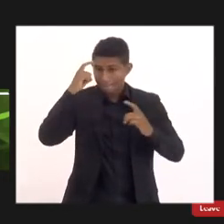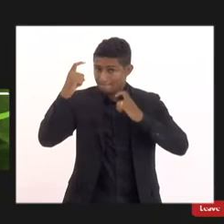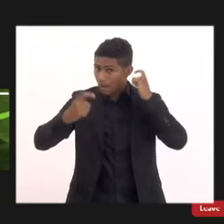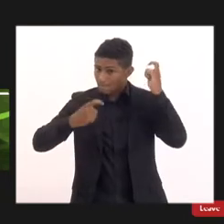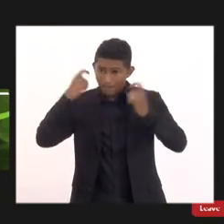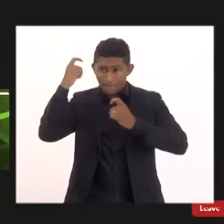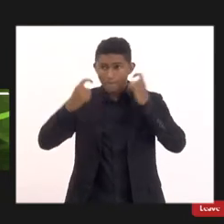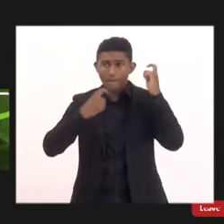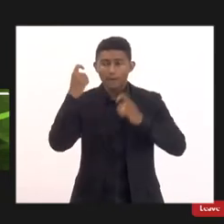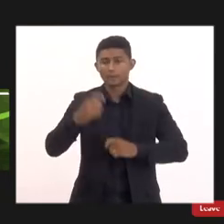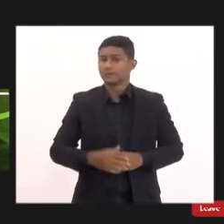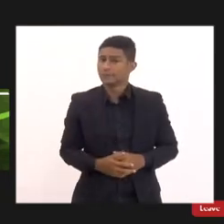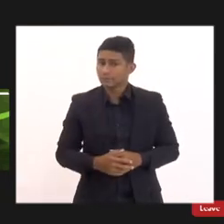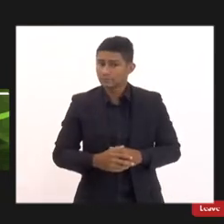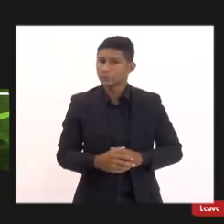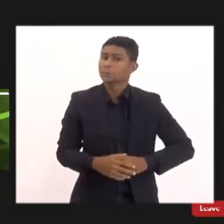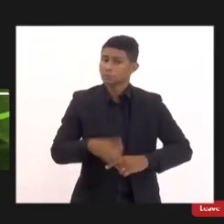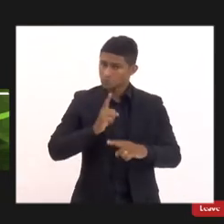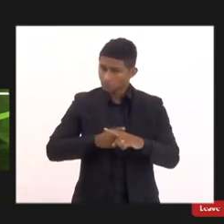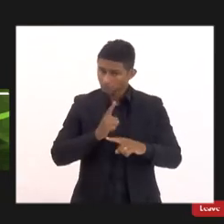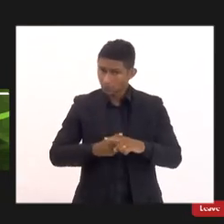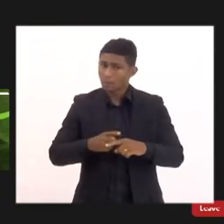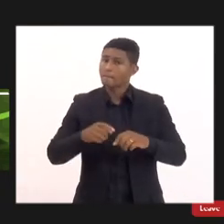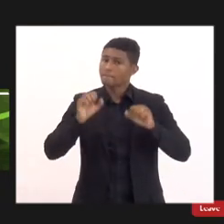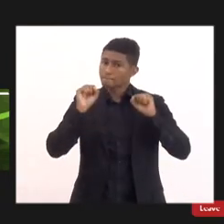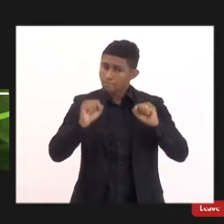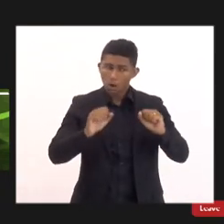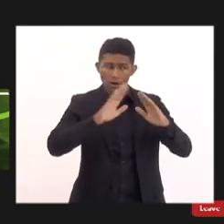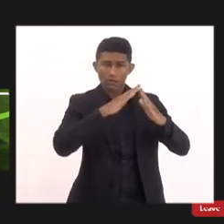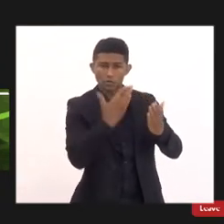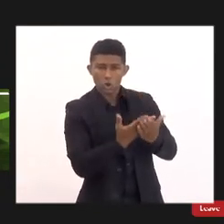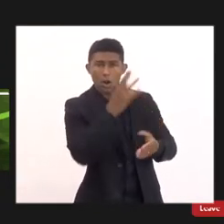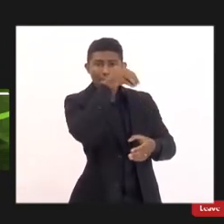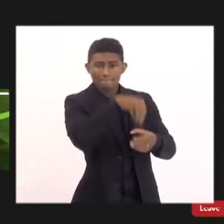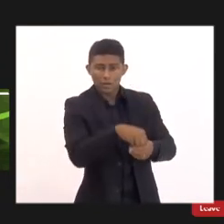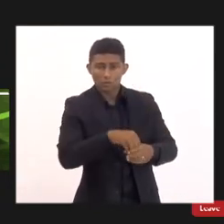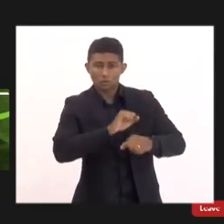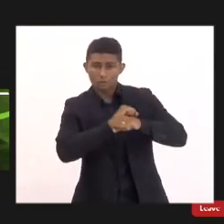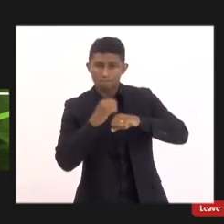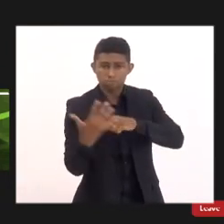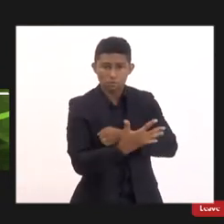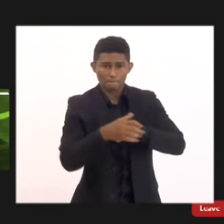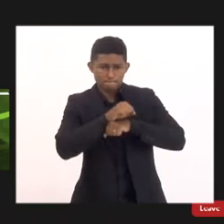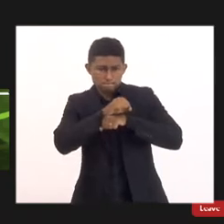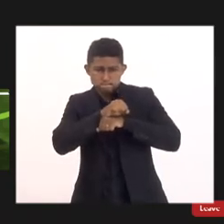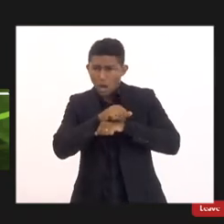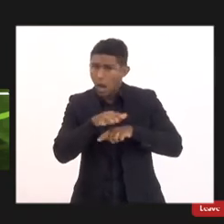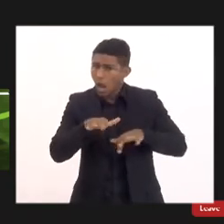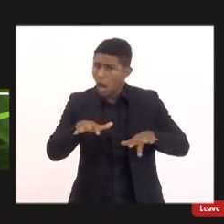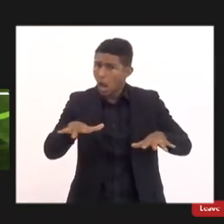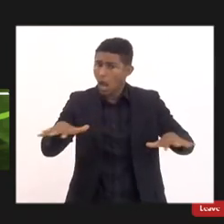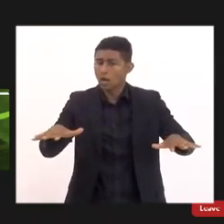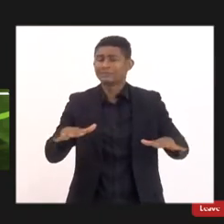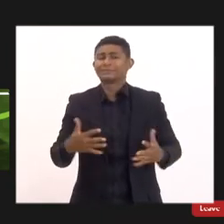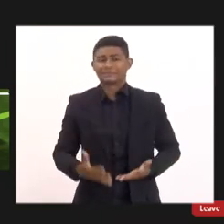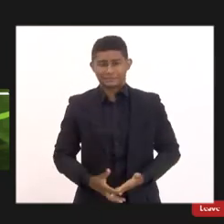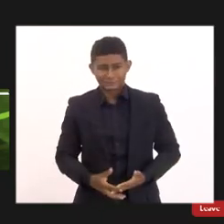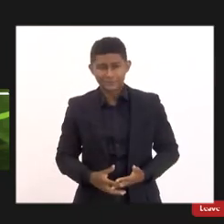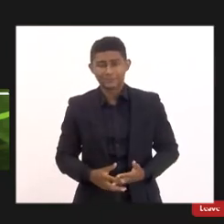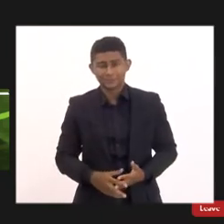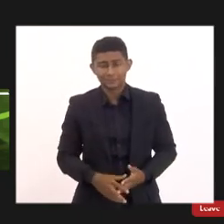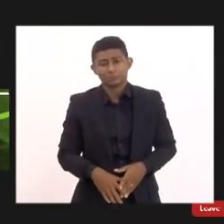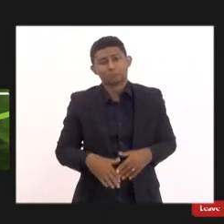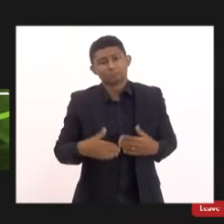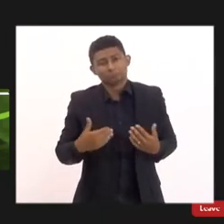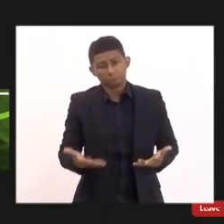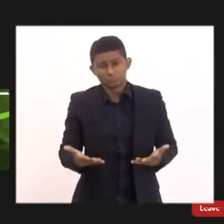ocorrer surtos de Covid dentro das unidades escolares. E como ainda não é possível garantir